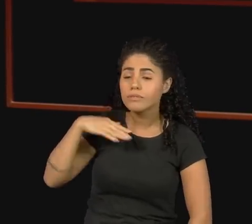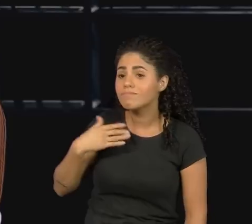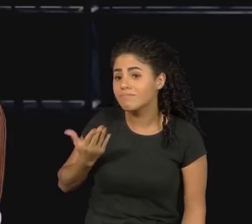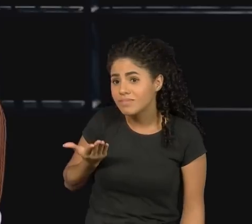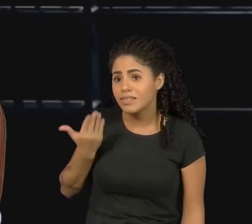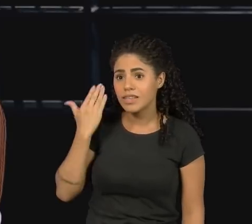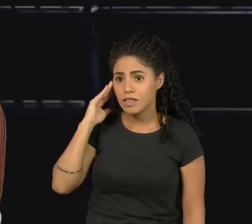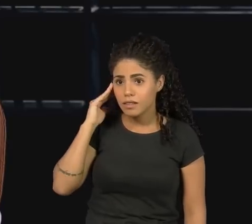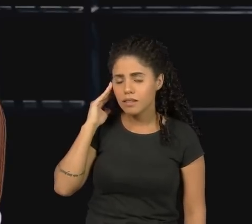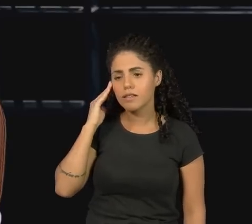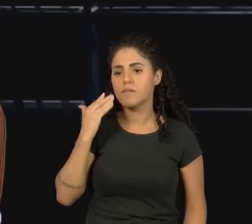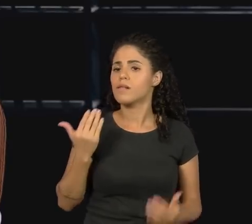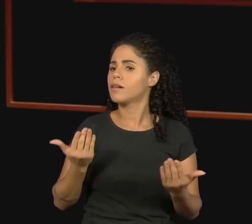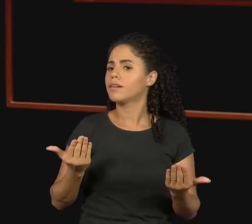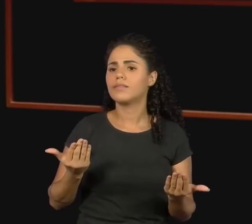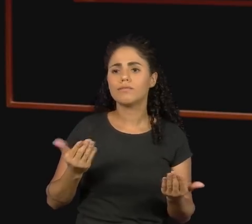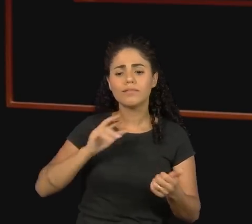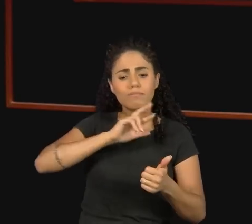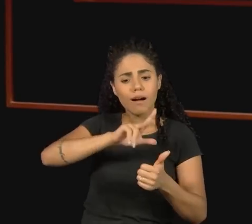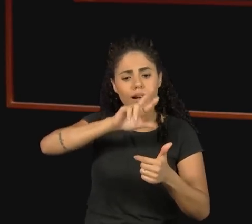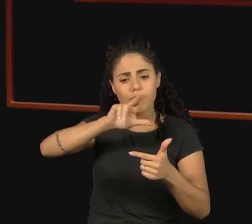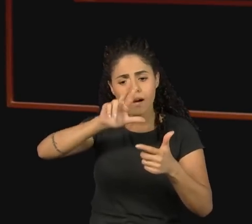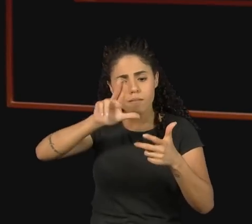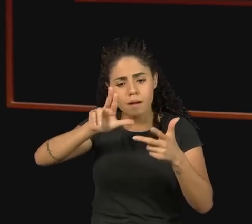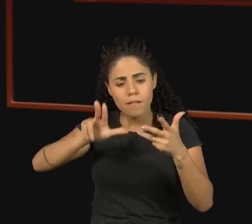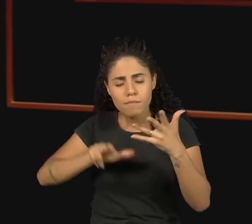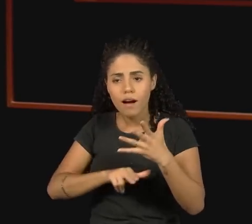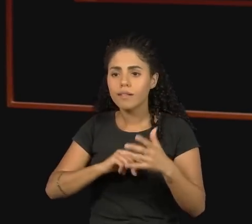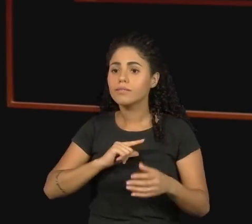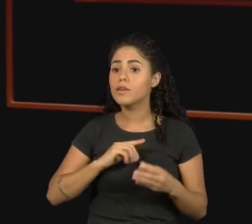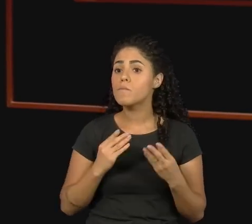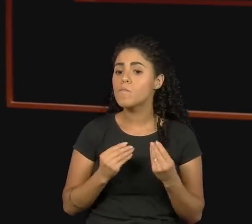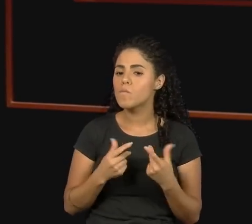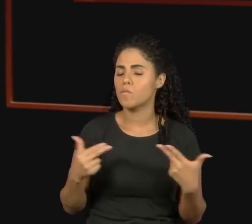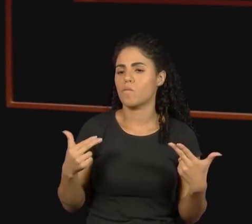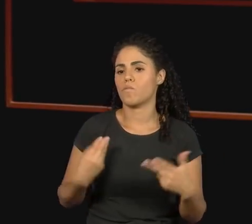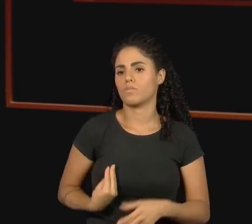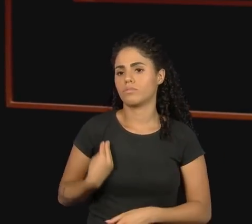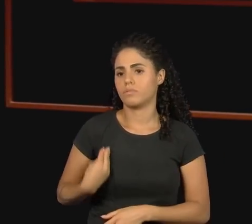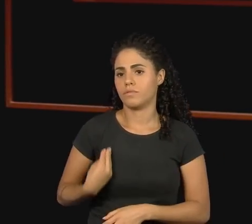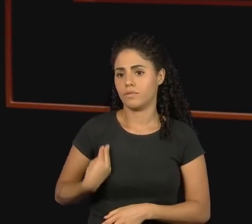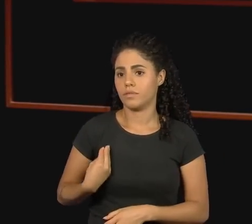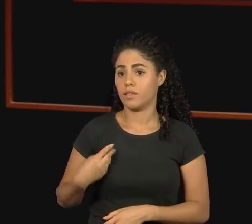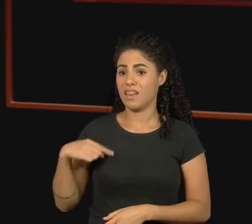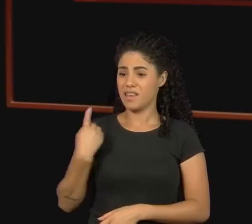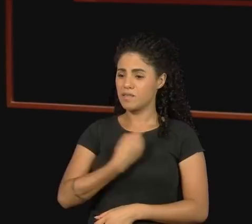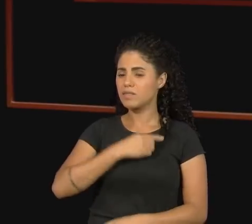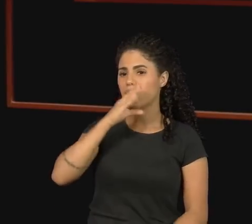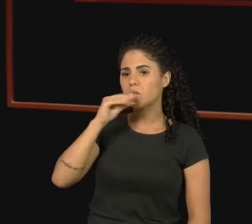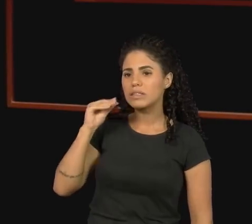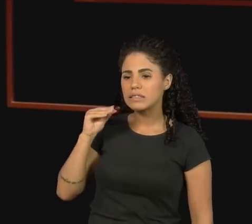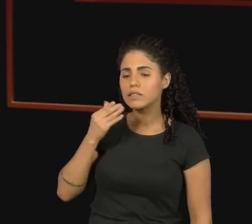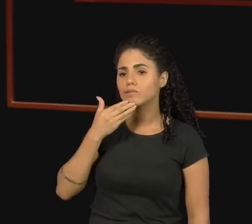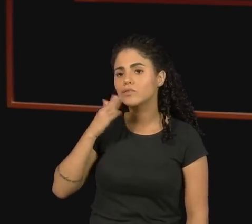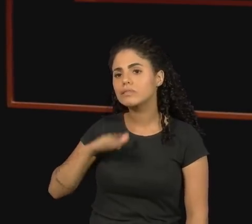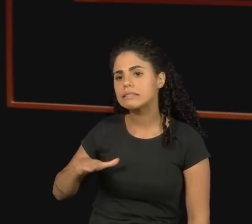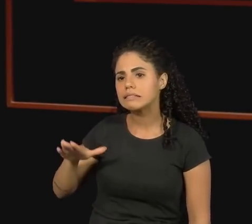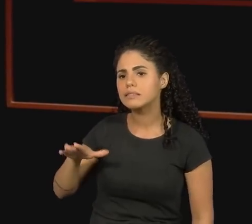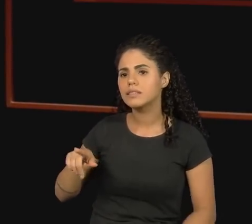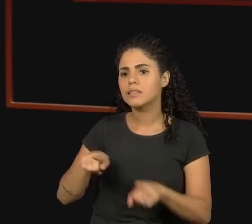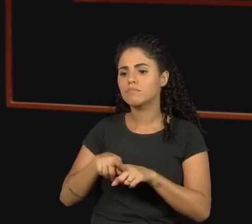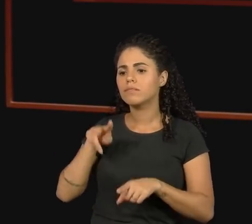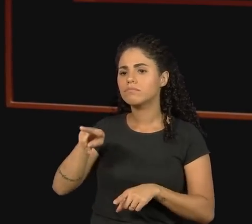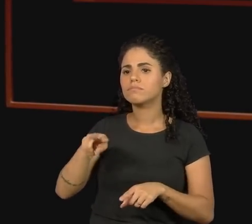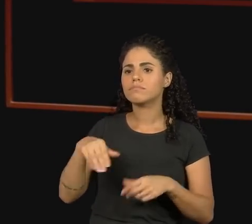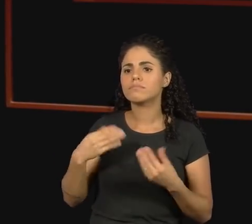também. Enfim, a gente tem uma discografia na nossa vida de adolescente, criança e adolescente, Que